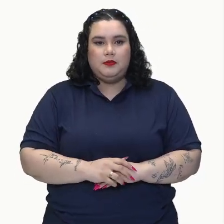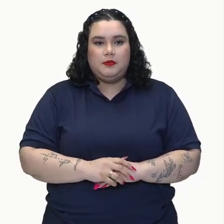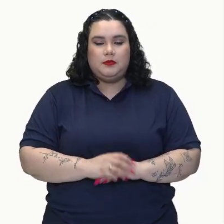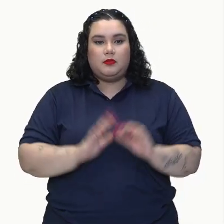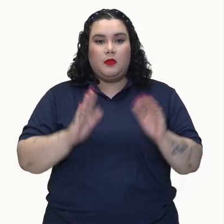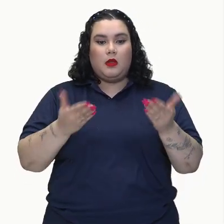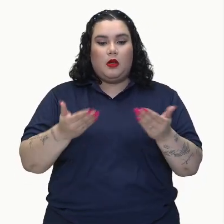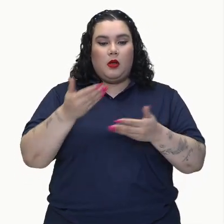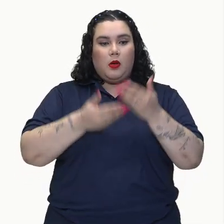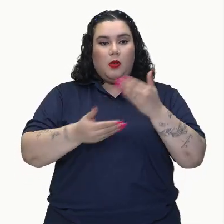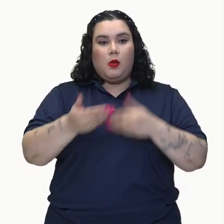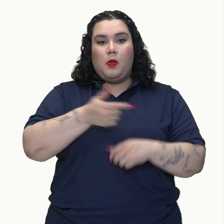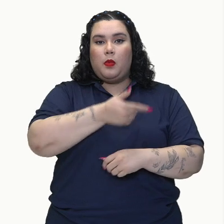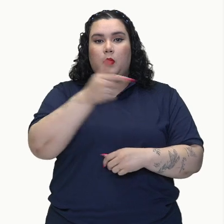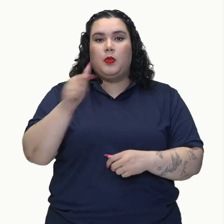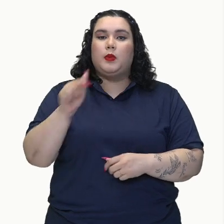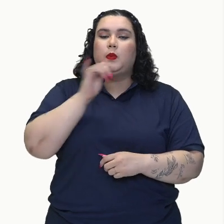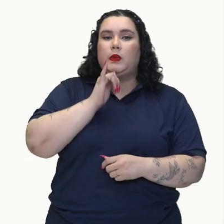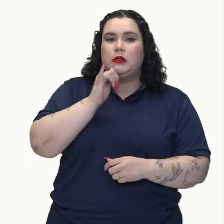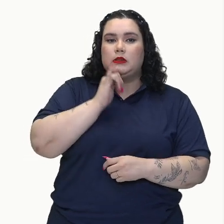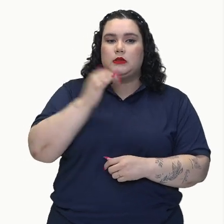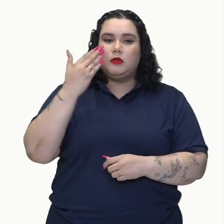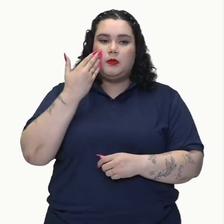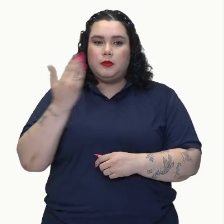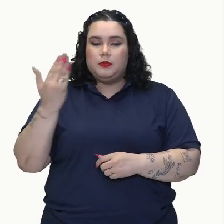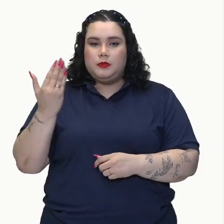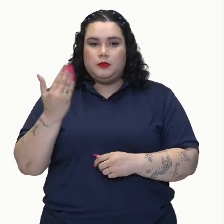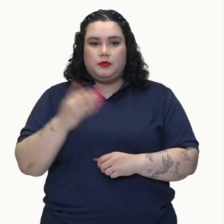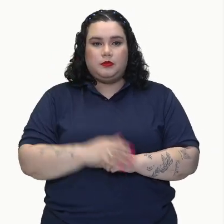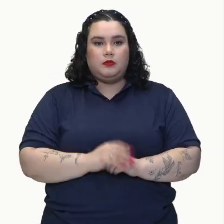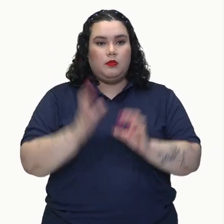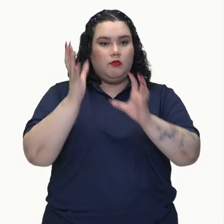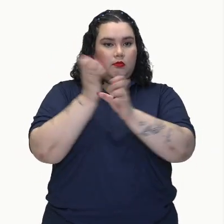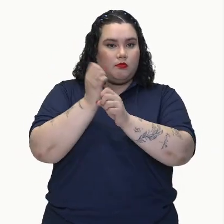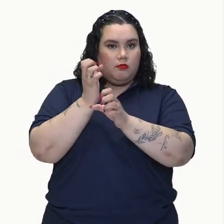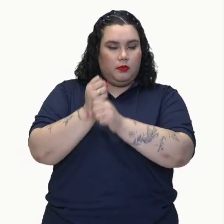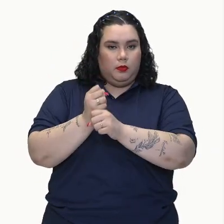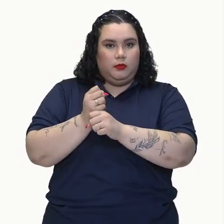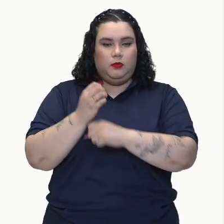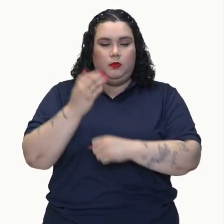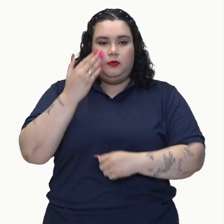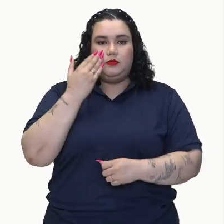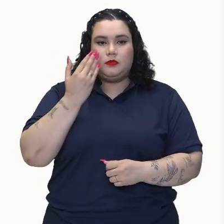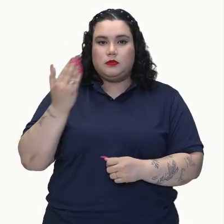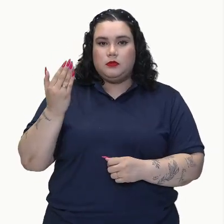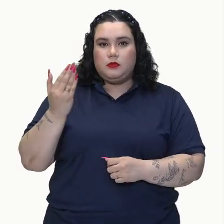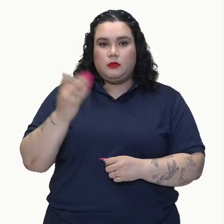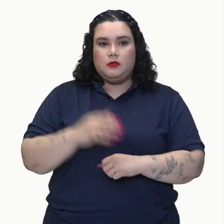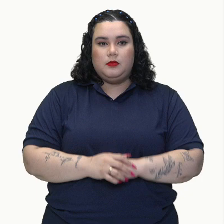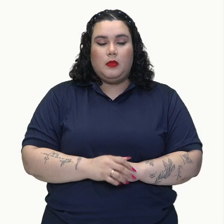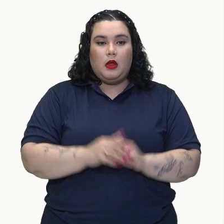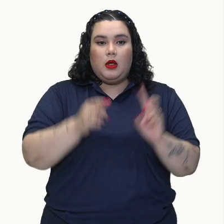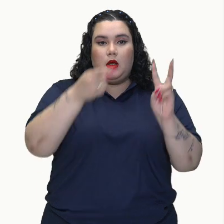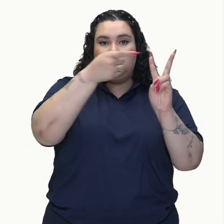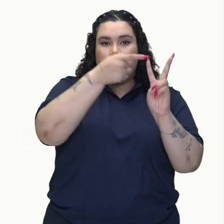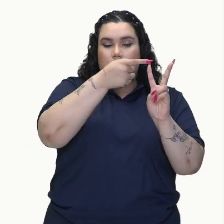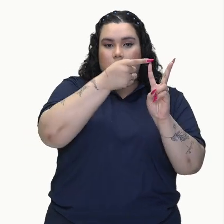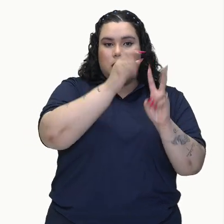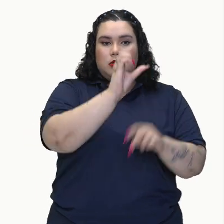nossa próxima questão. Ela diz o seguinte: calcule o valor raiz quadrada